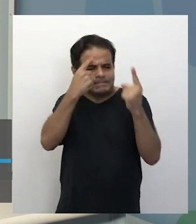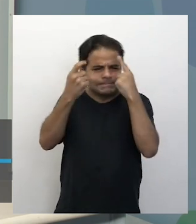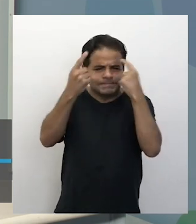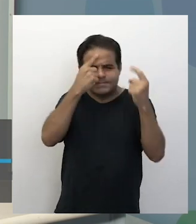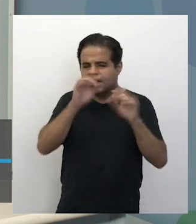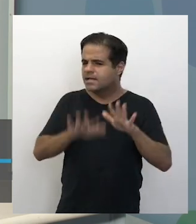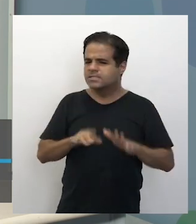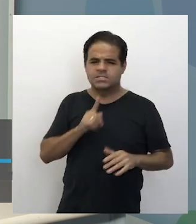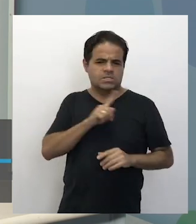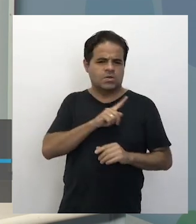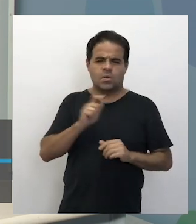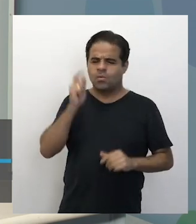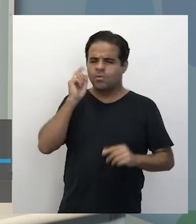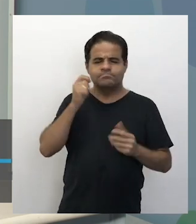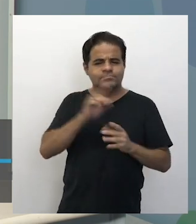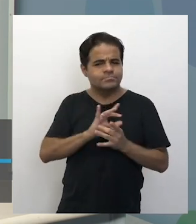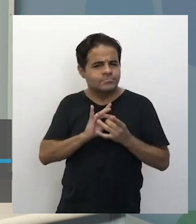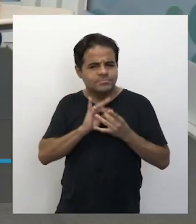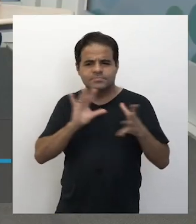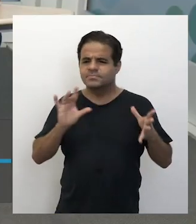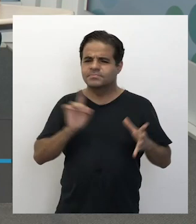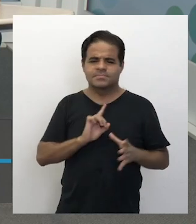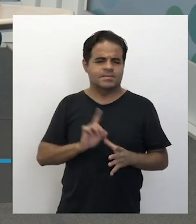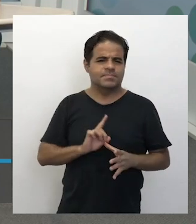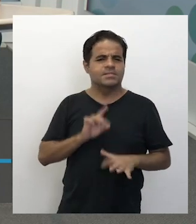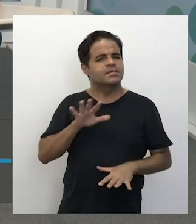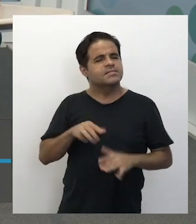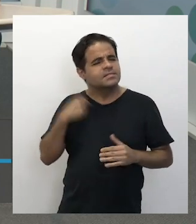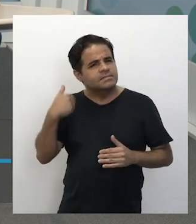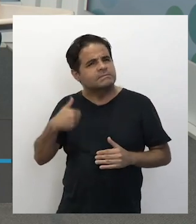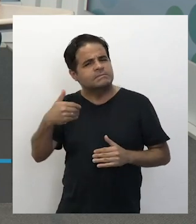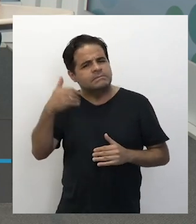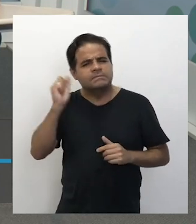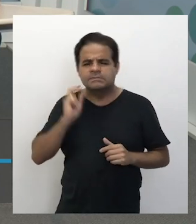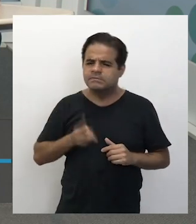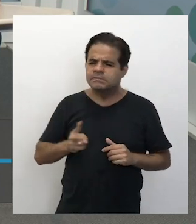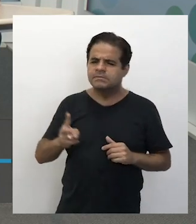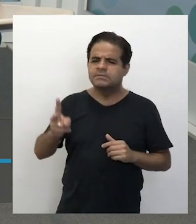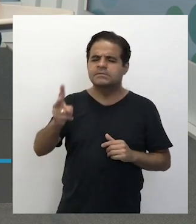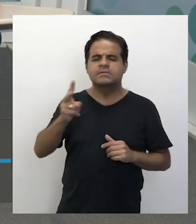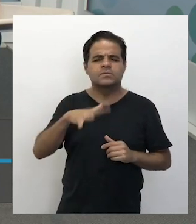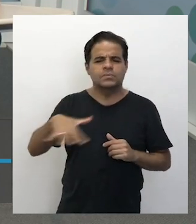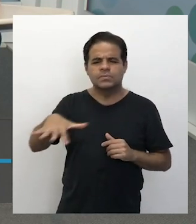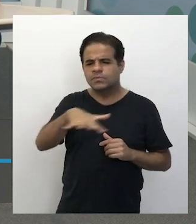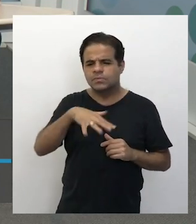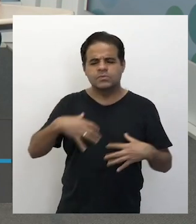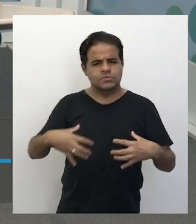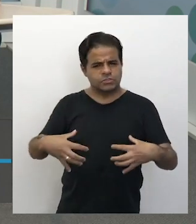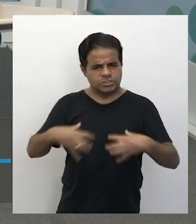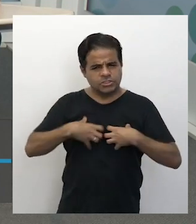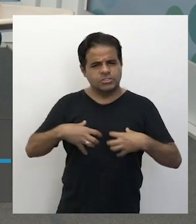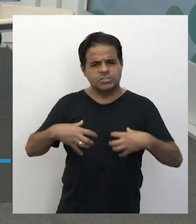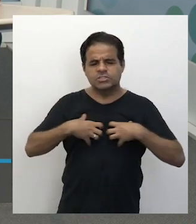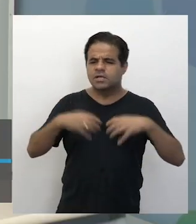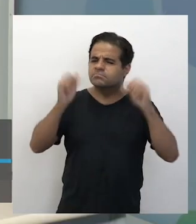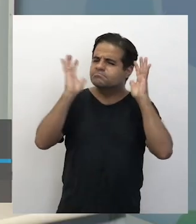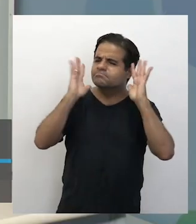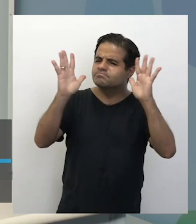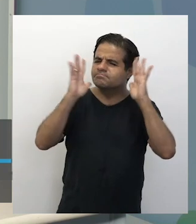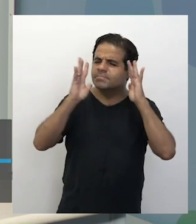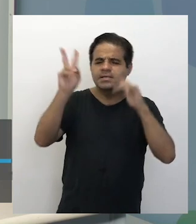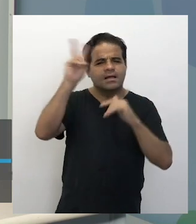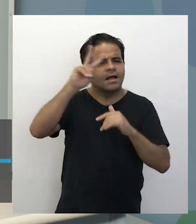não reconhece, Sim. A gente não se permite, não é? Às vezes a gente continua lá no mesmo jeito de pensar, mas é